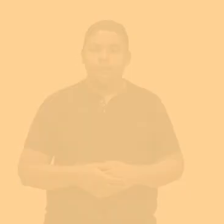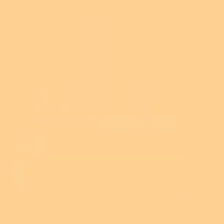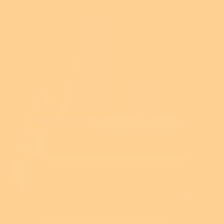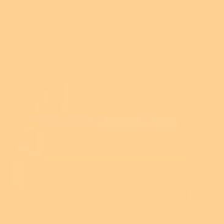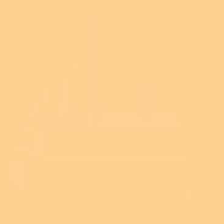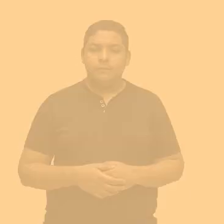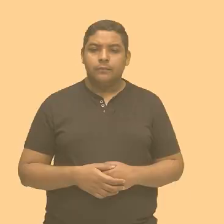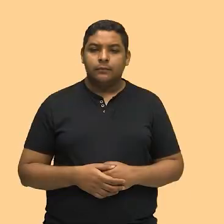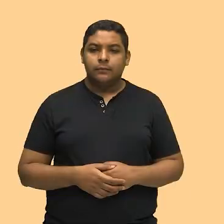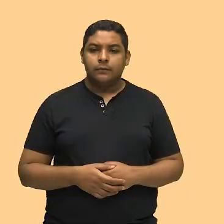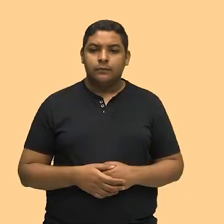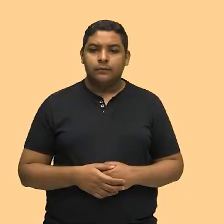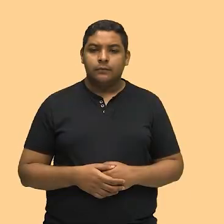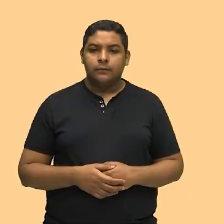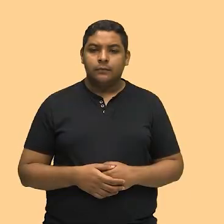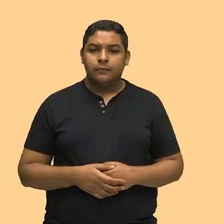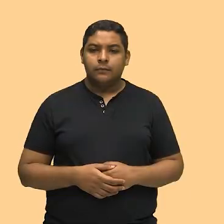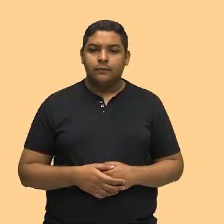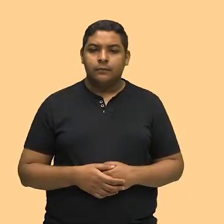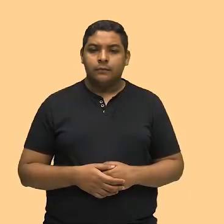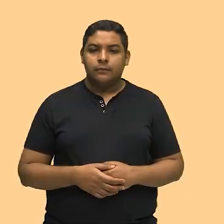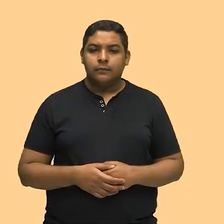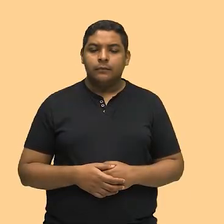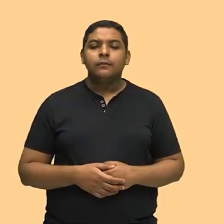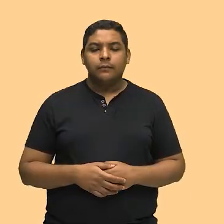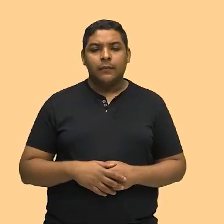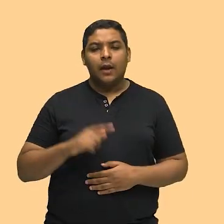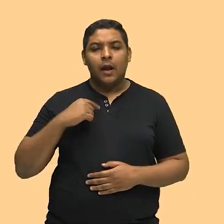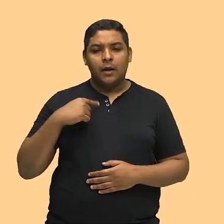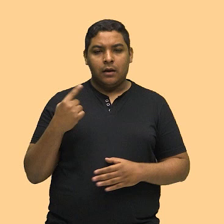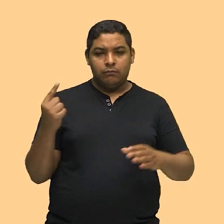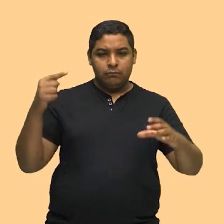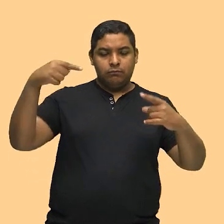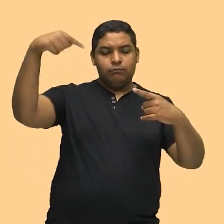Convergentes. Se dirigem a um só ponto.